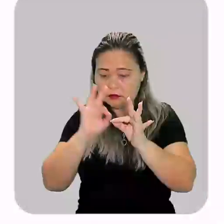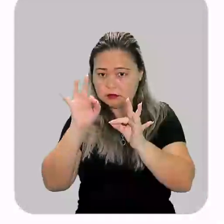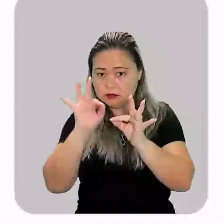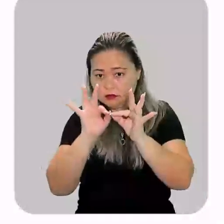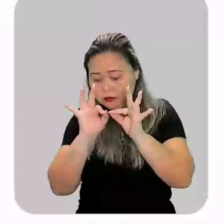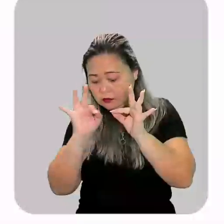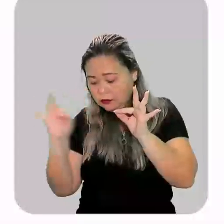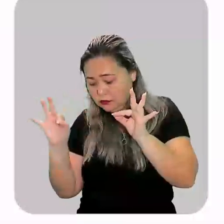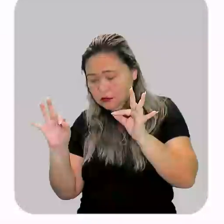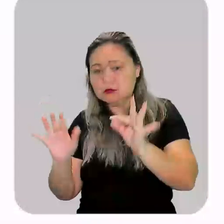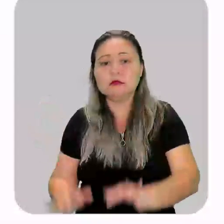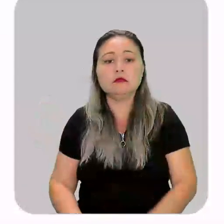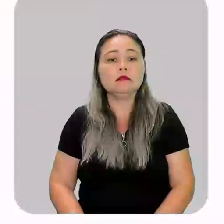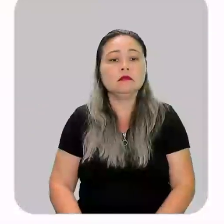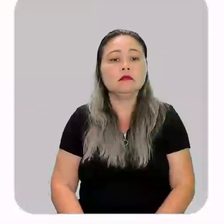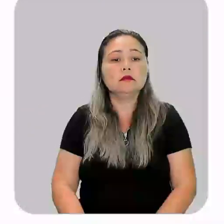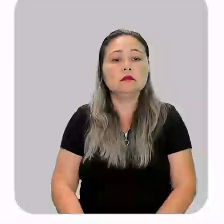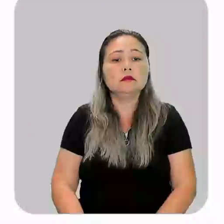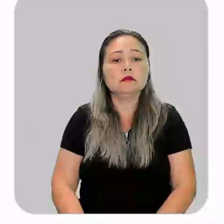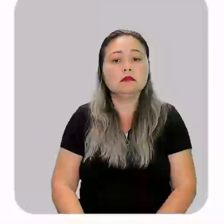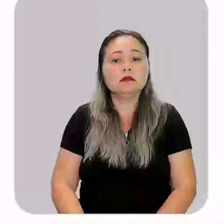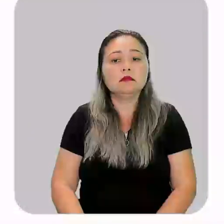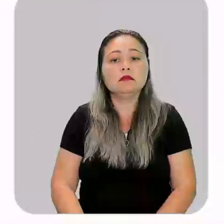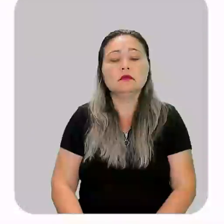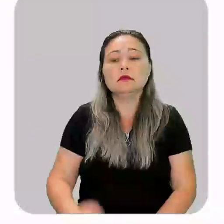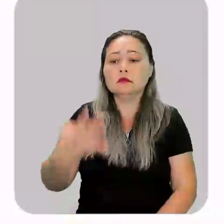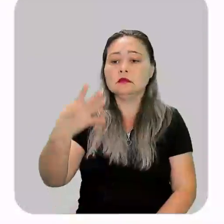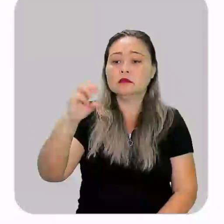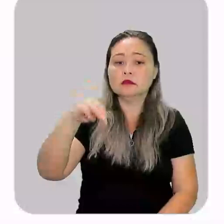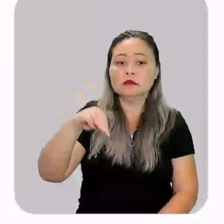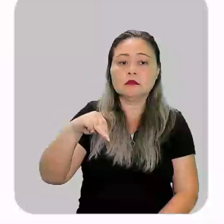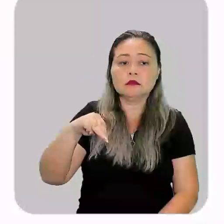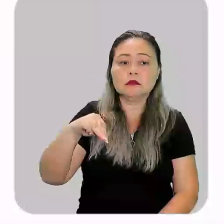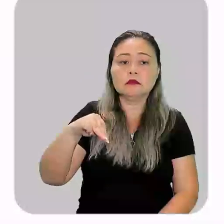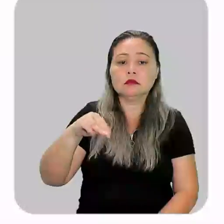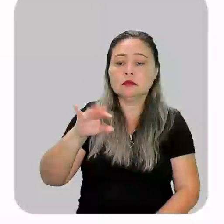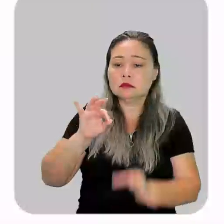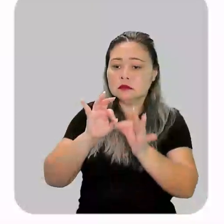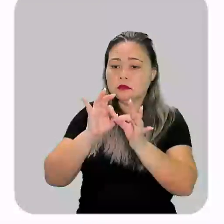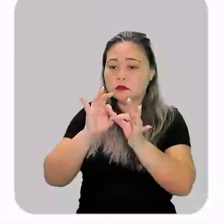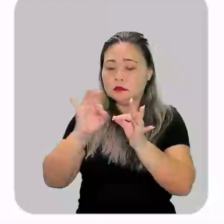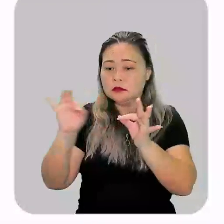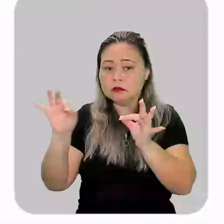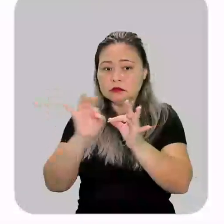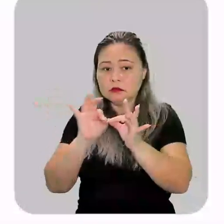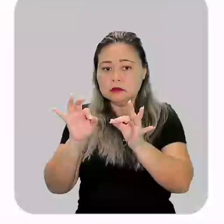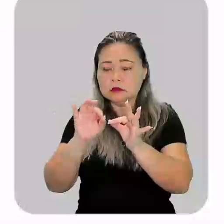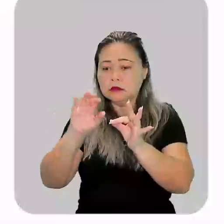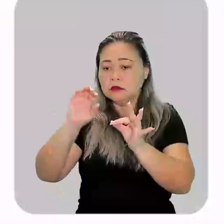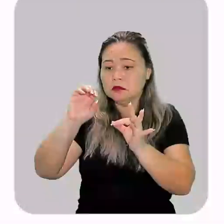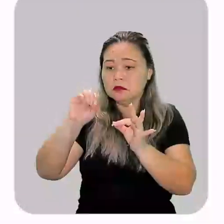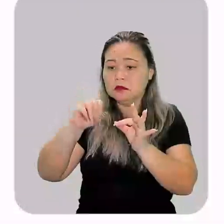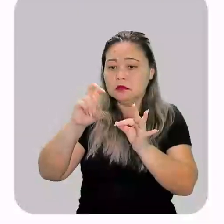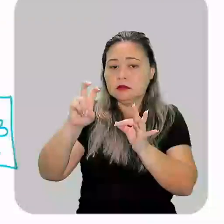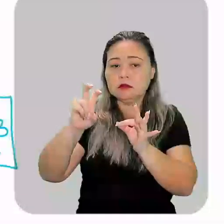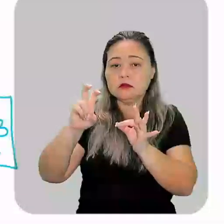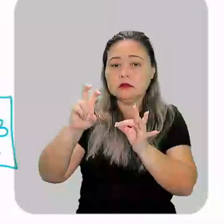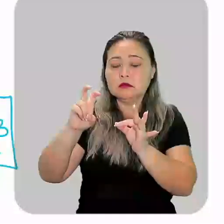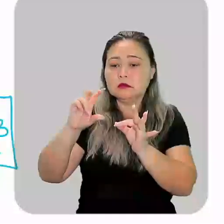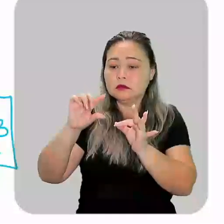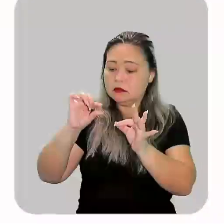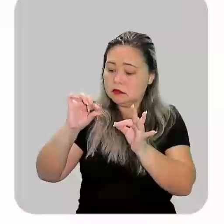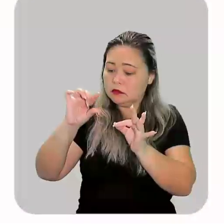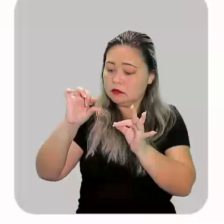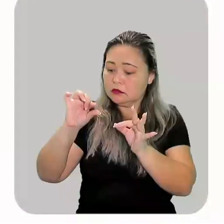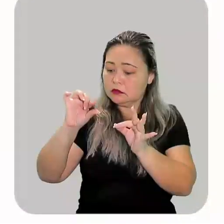né? Como é que é? Olha lá, é 4 centímetros, né, de diâmetro, então é 2 de raio e 0,5